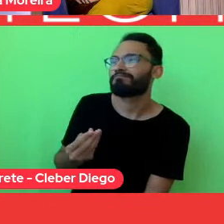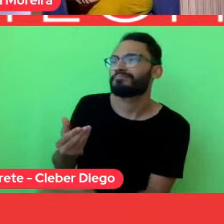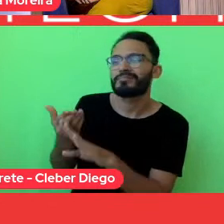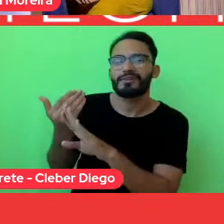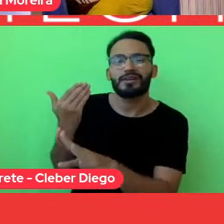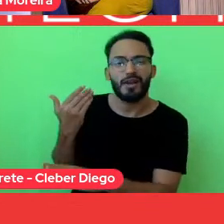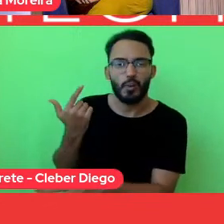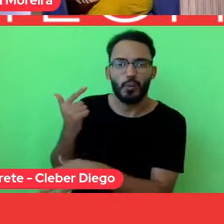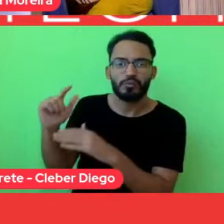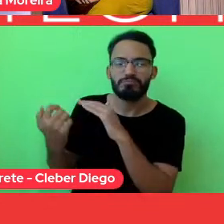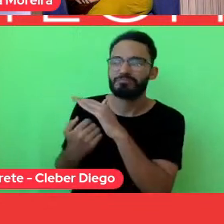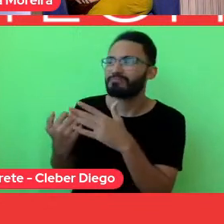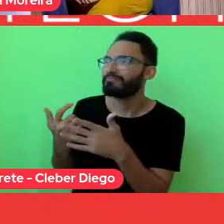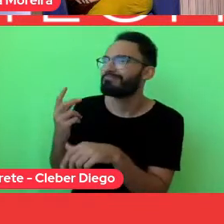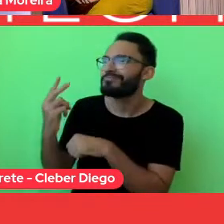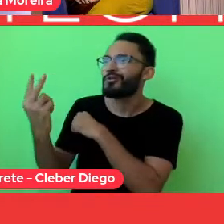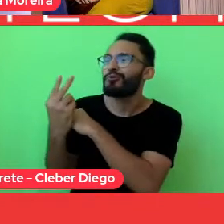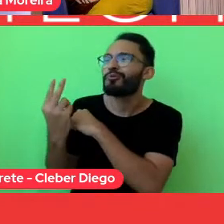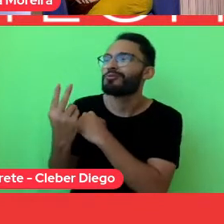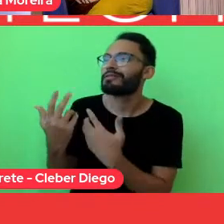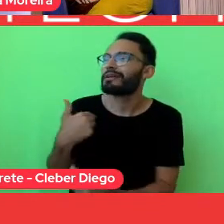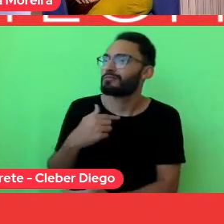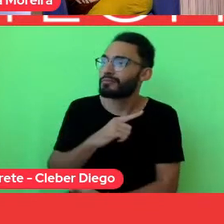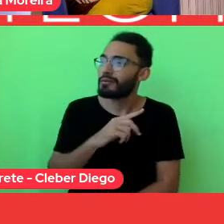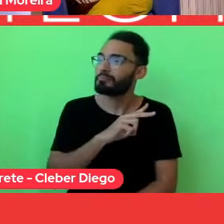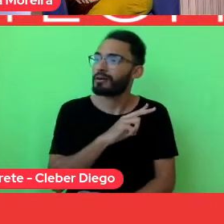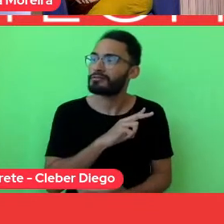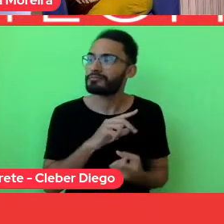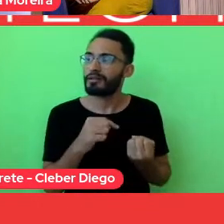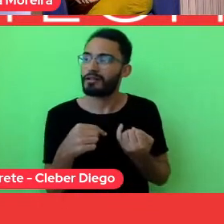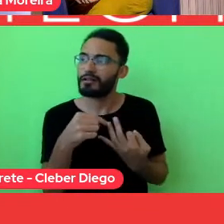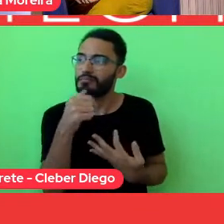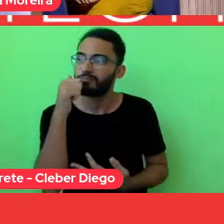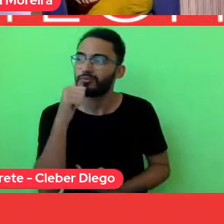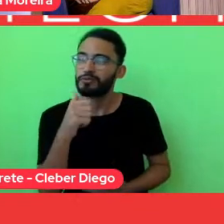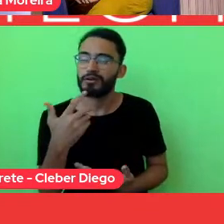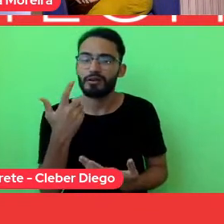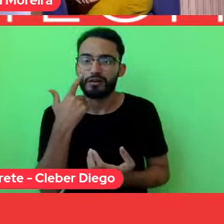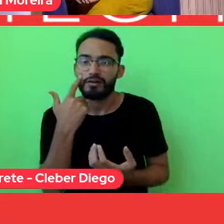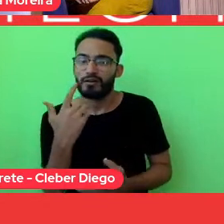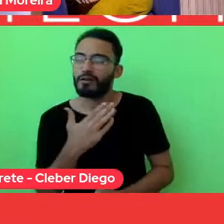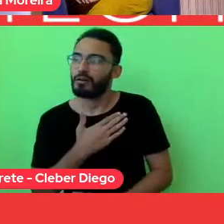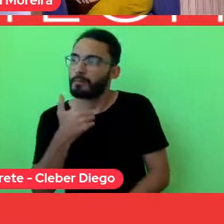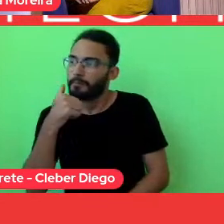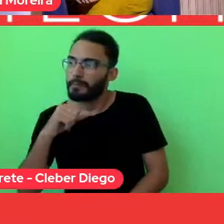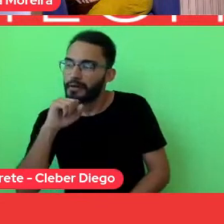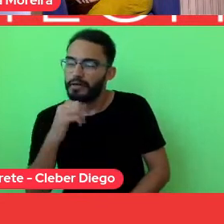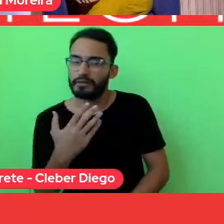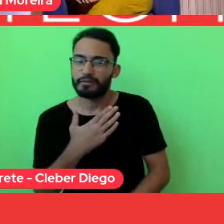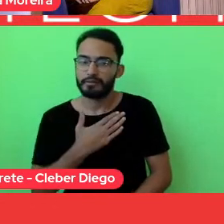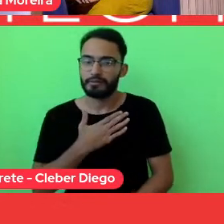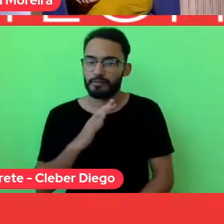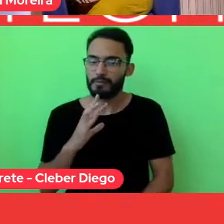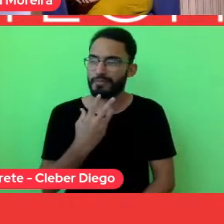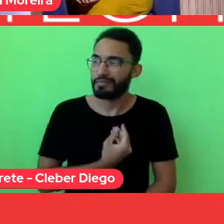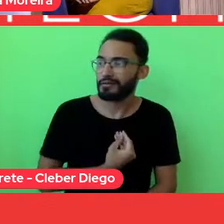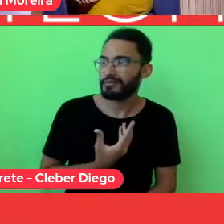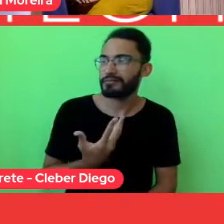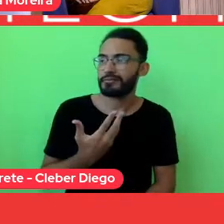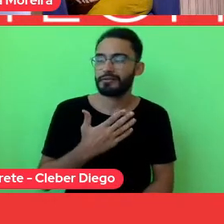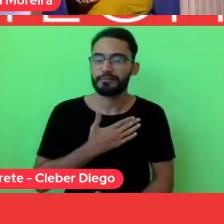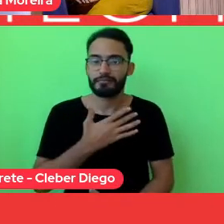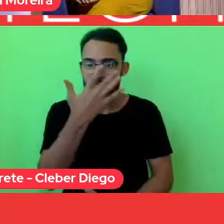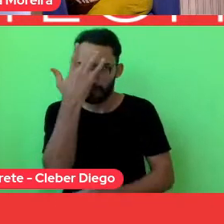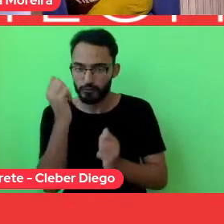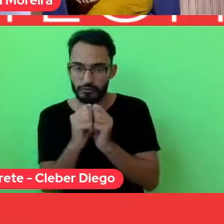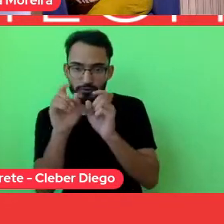esse cuidado mesmo de entender que eu tenho especificidades enquanto uma mulher, né? Ou enquanto uma mãe, enquanto uma pessoa trans, enquanto uma pessoa com